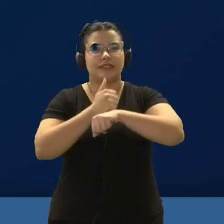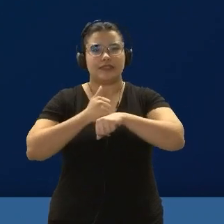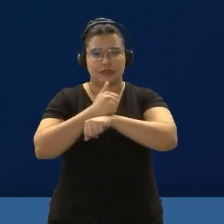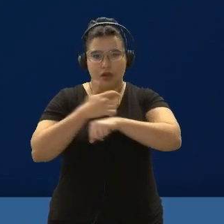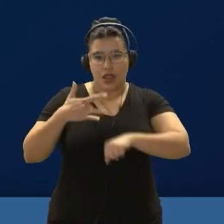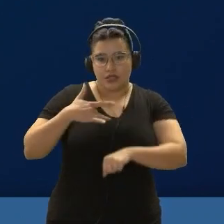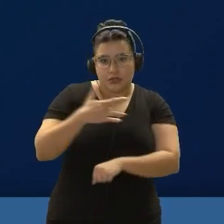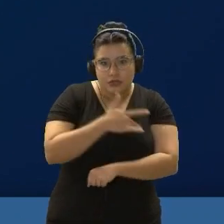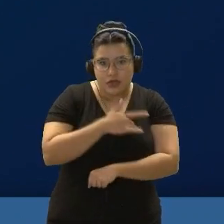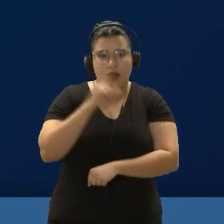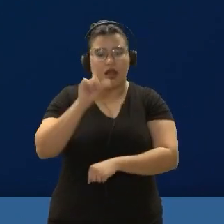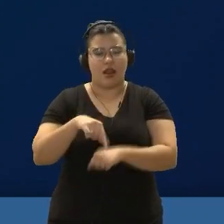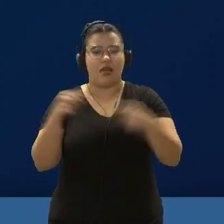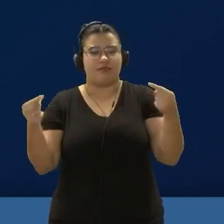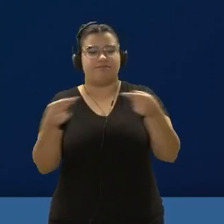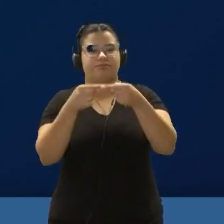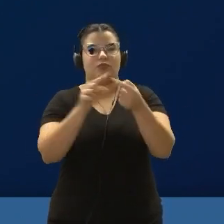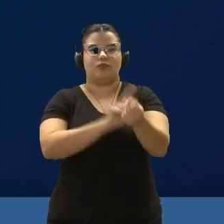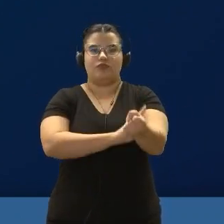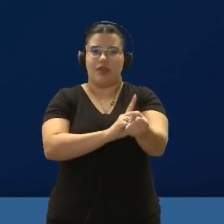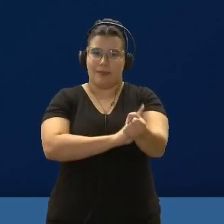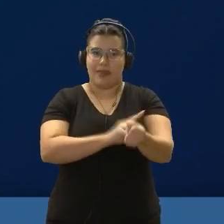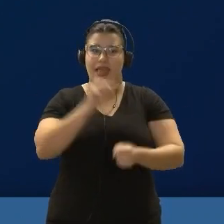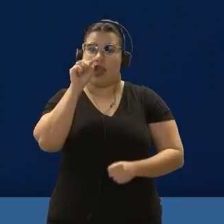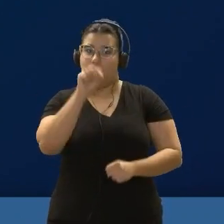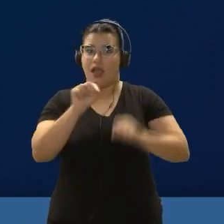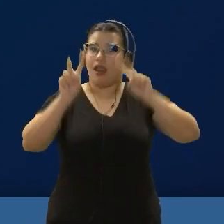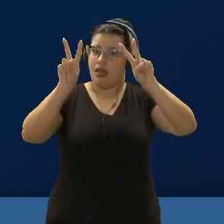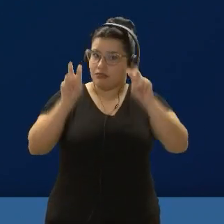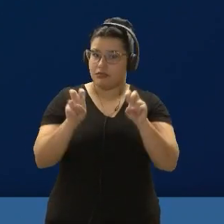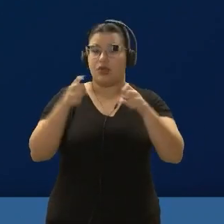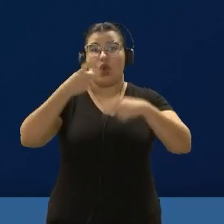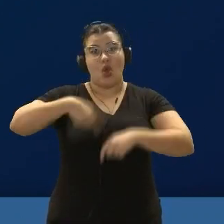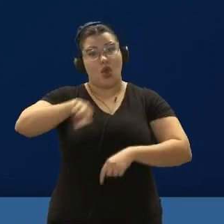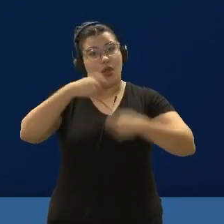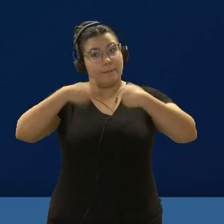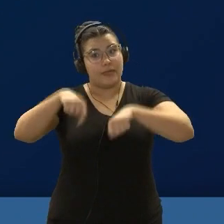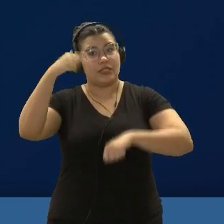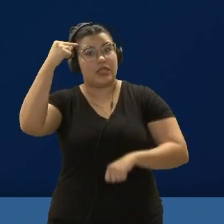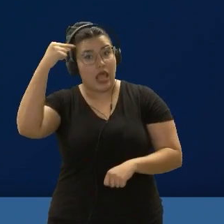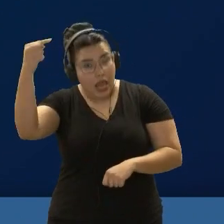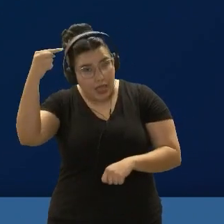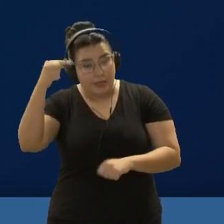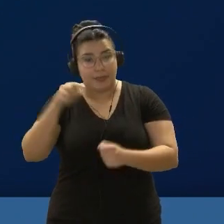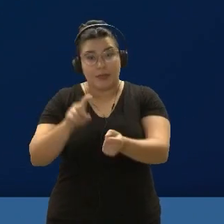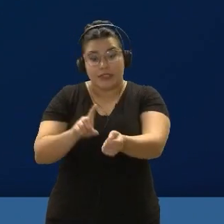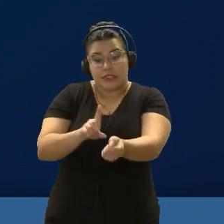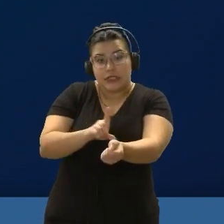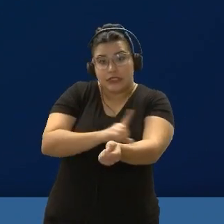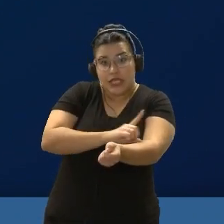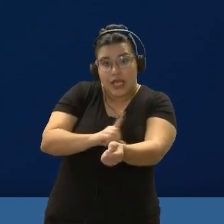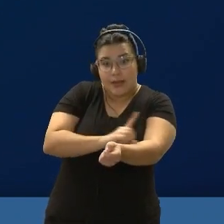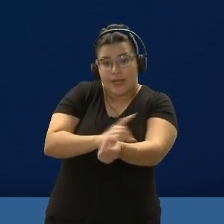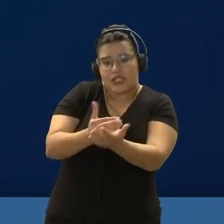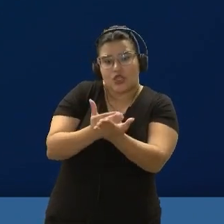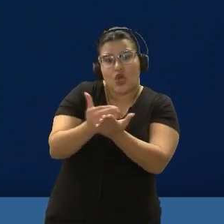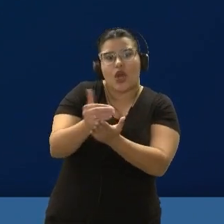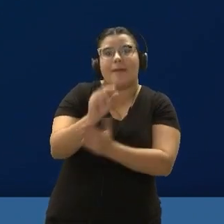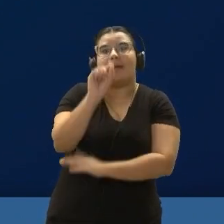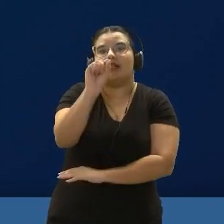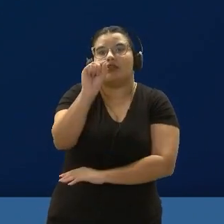ligado ao diabetes. E nesse quesito, a gente tem que lembrar que o diabetes começa por uma má